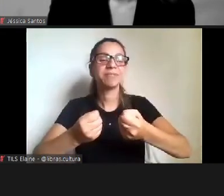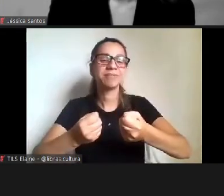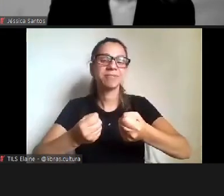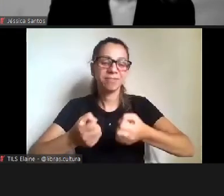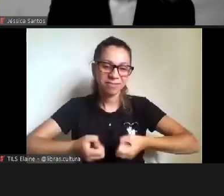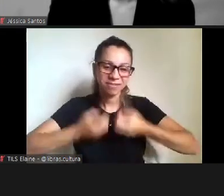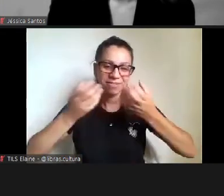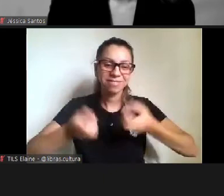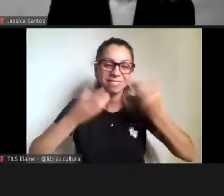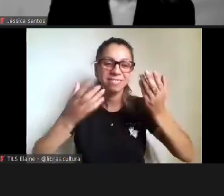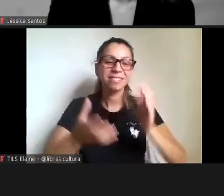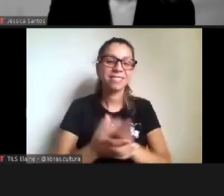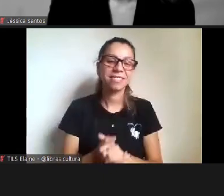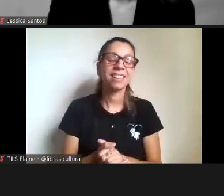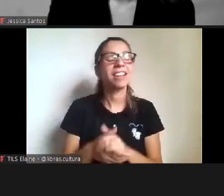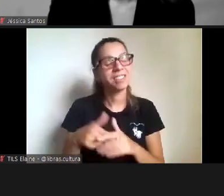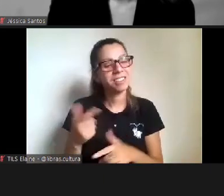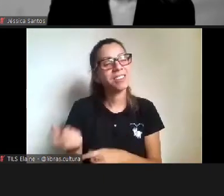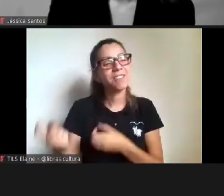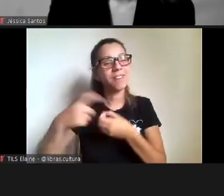E a gente vai voltar a se encontrar.